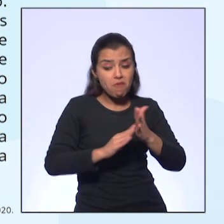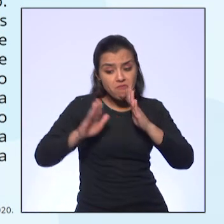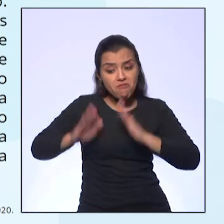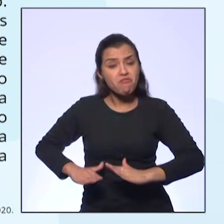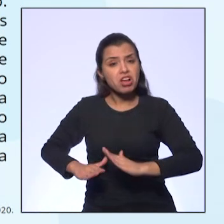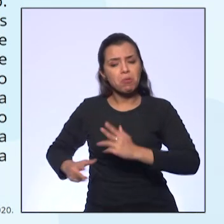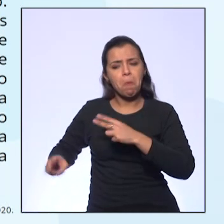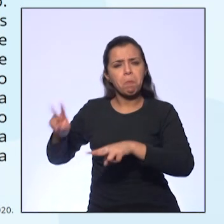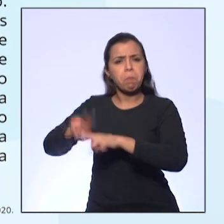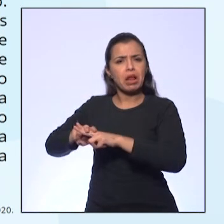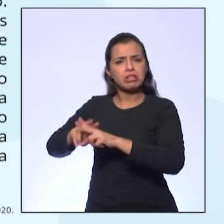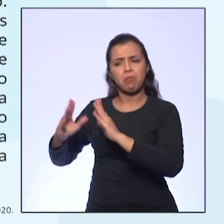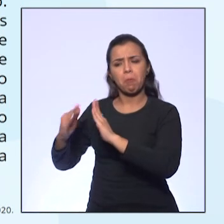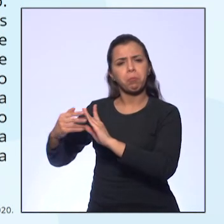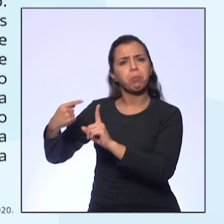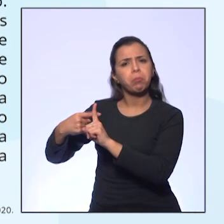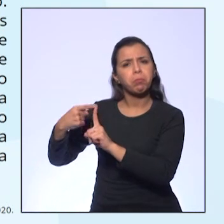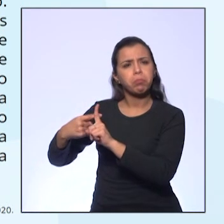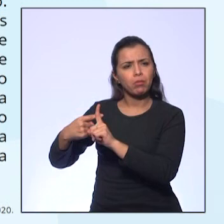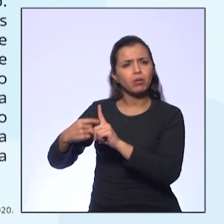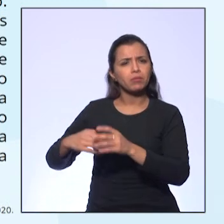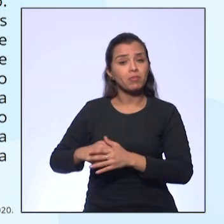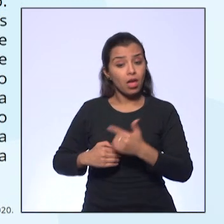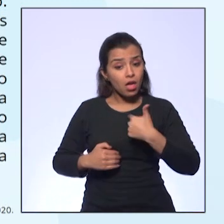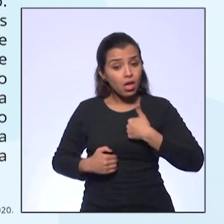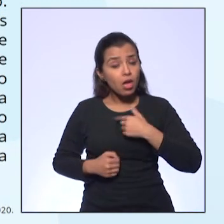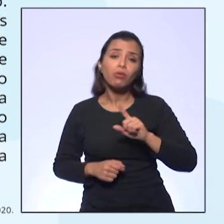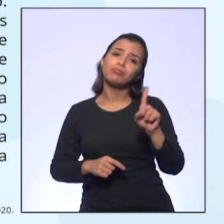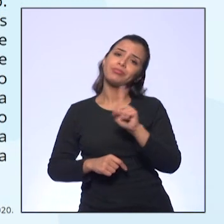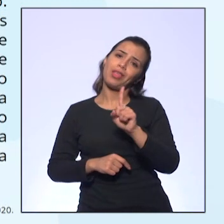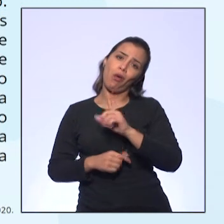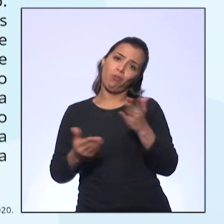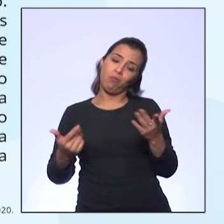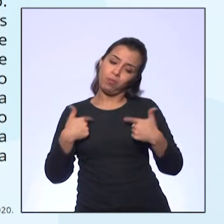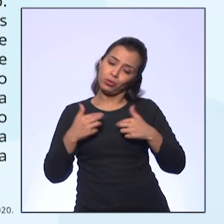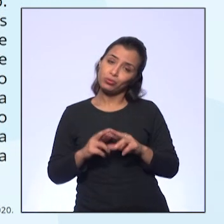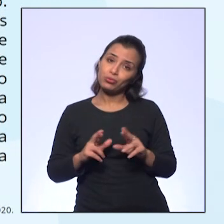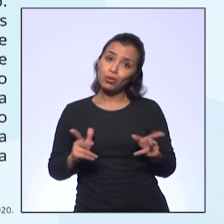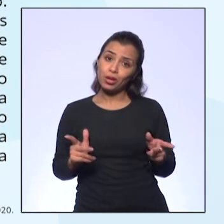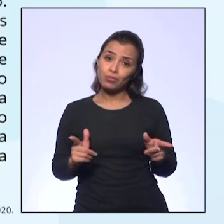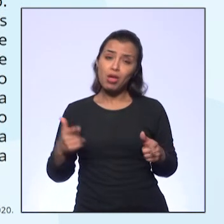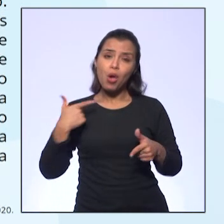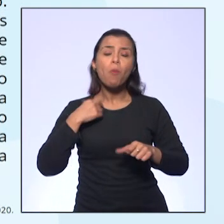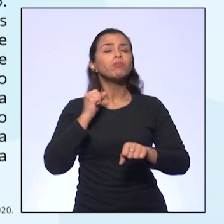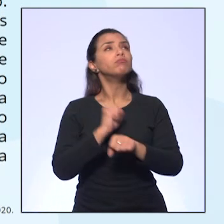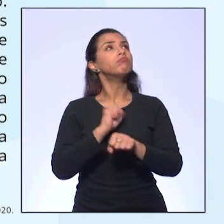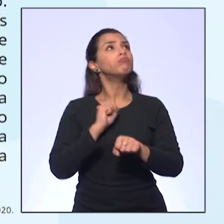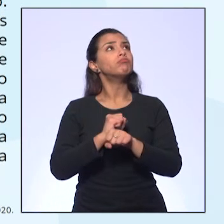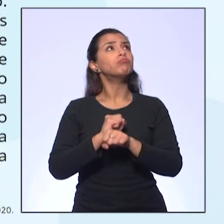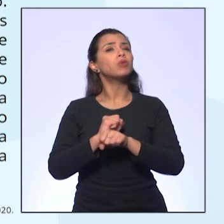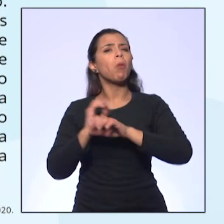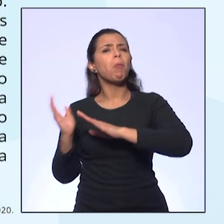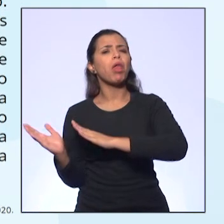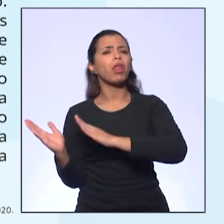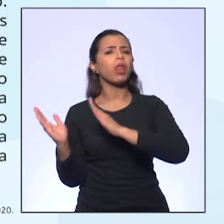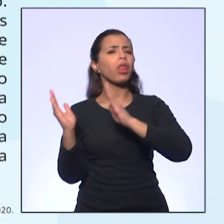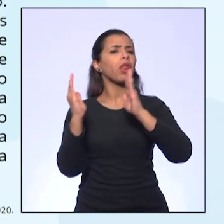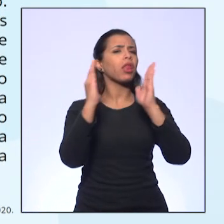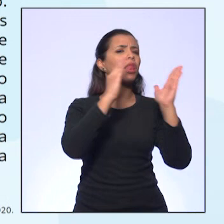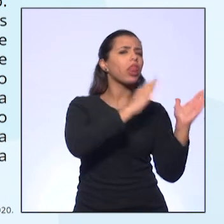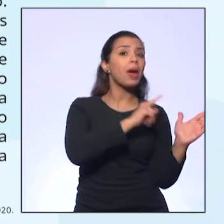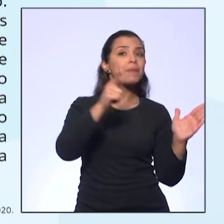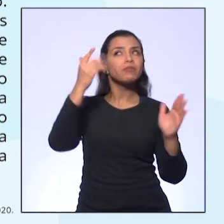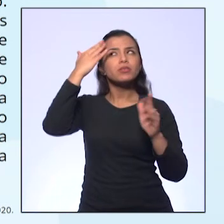com o desfalque do teu grande patrimônio. Eu? Não. Esperei que o tempo te aclarasse o juízo